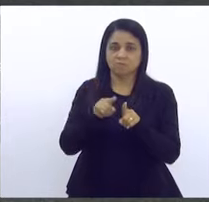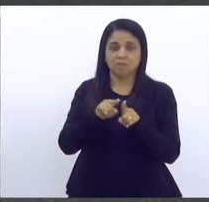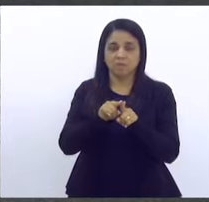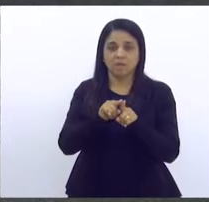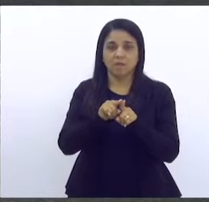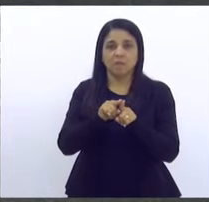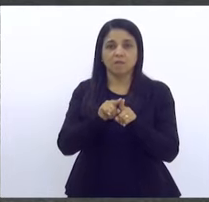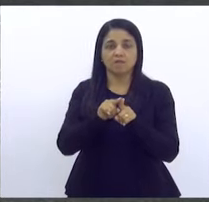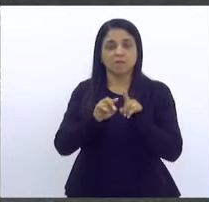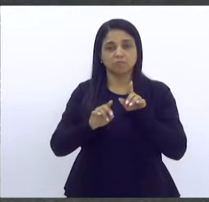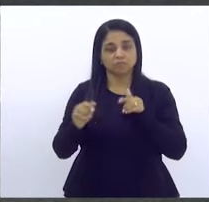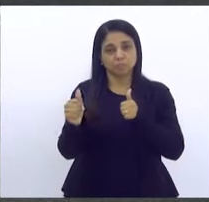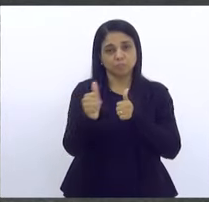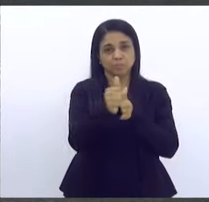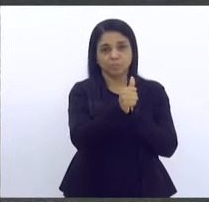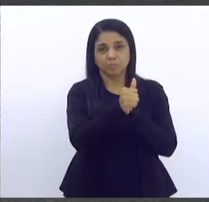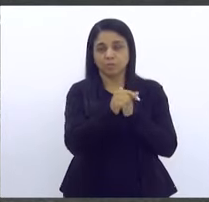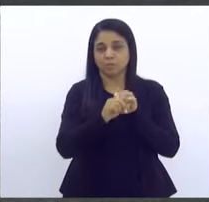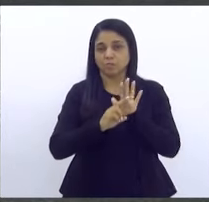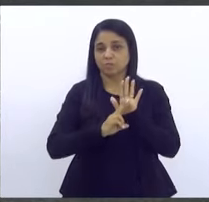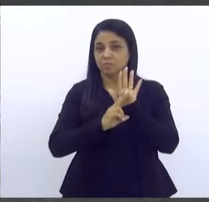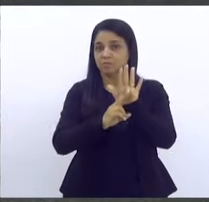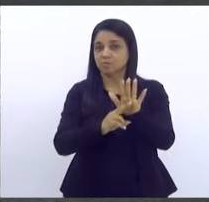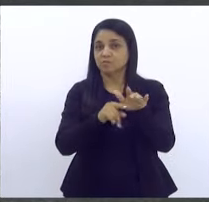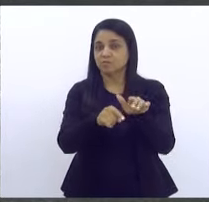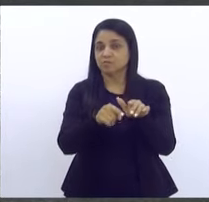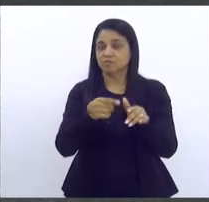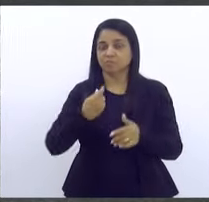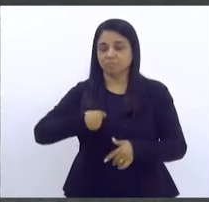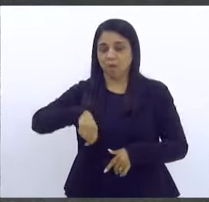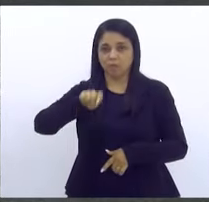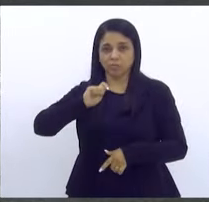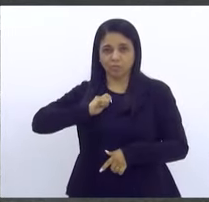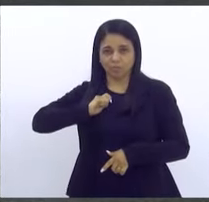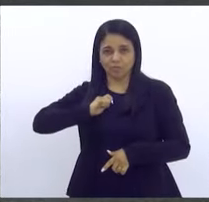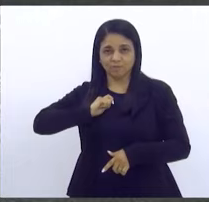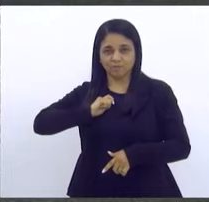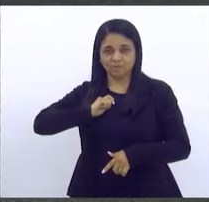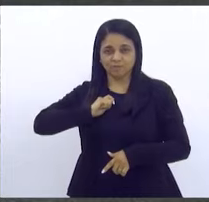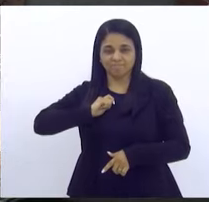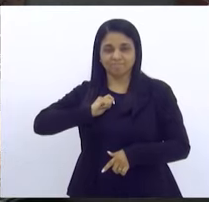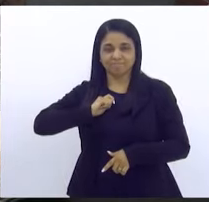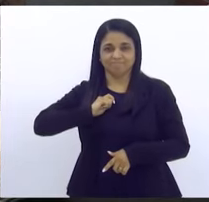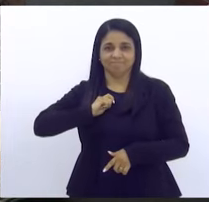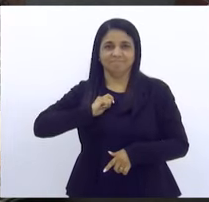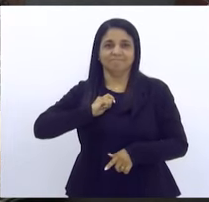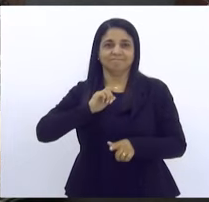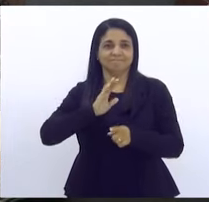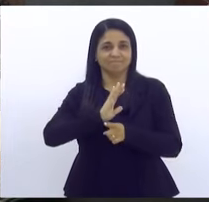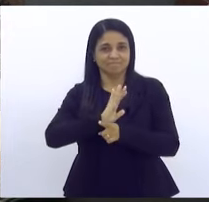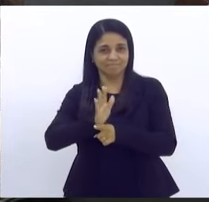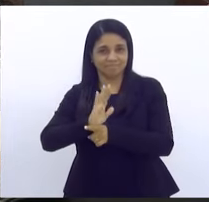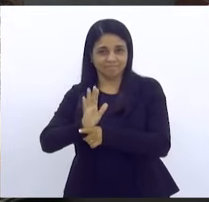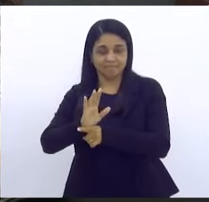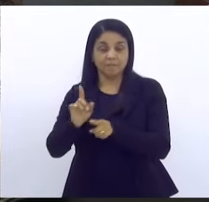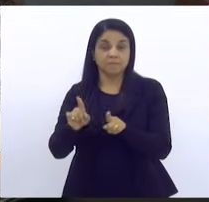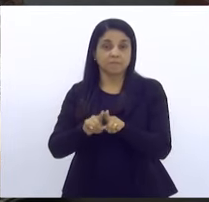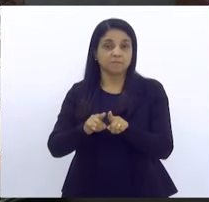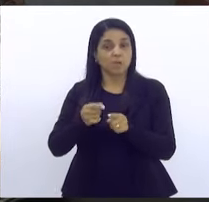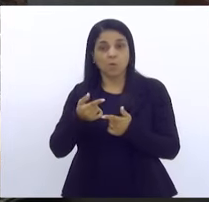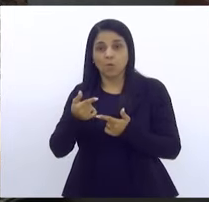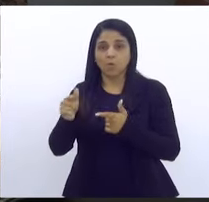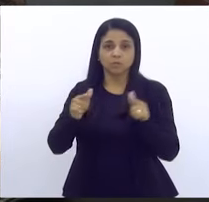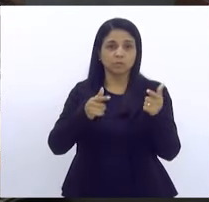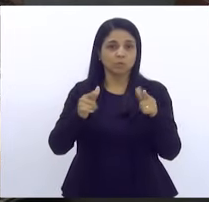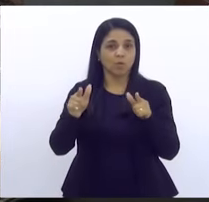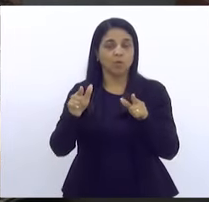aos protagonistas da obra, aos atores que povoam a obra, mas também para que outros